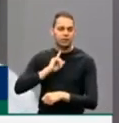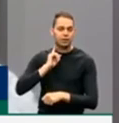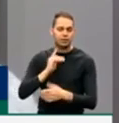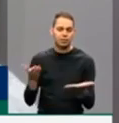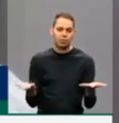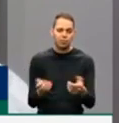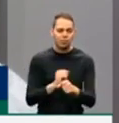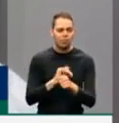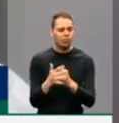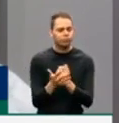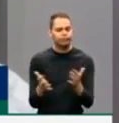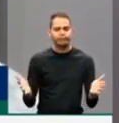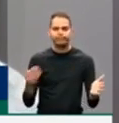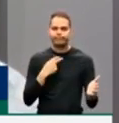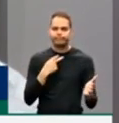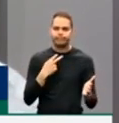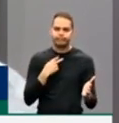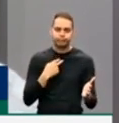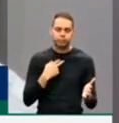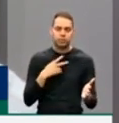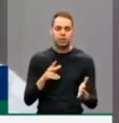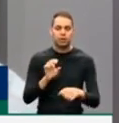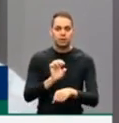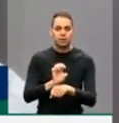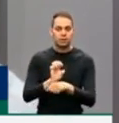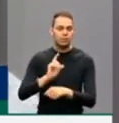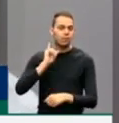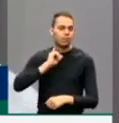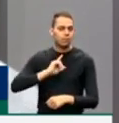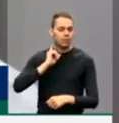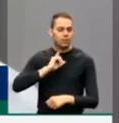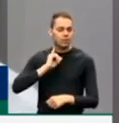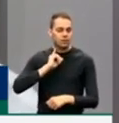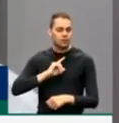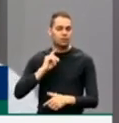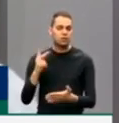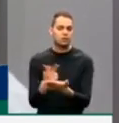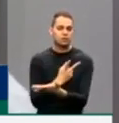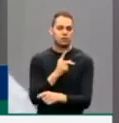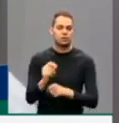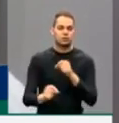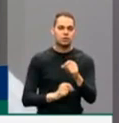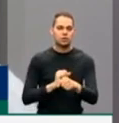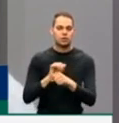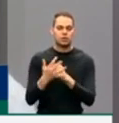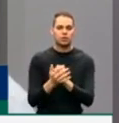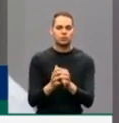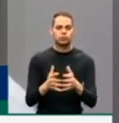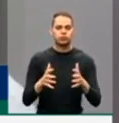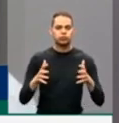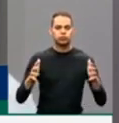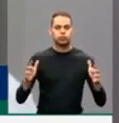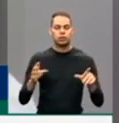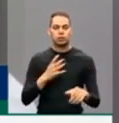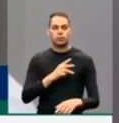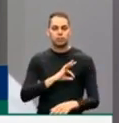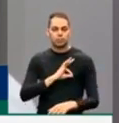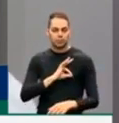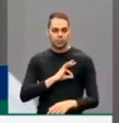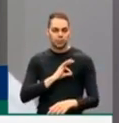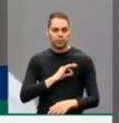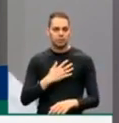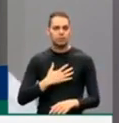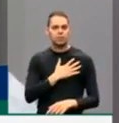plena pandemia do coronavírus. Aliás, Minas Gerais está crescendo o número e a própria Polícia Militar tinha